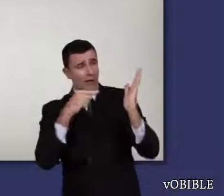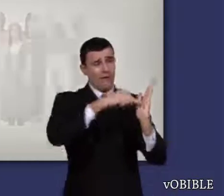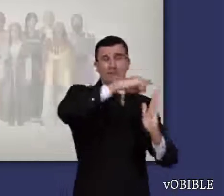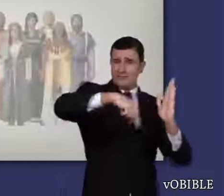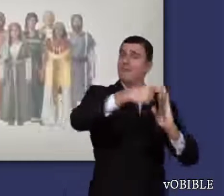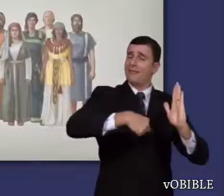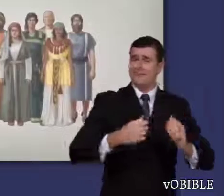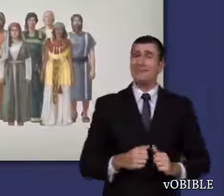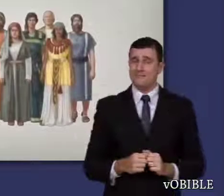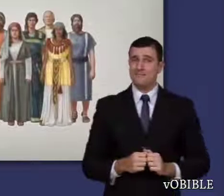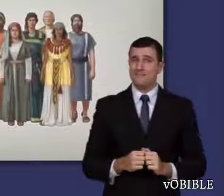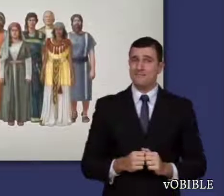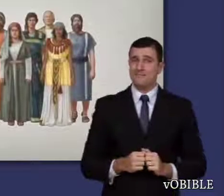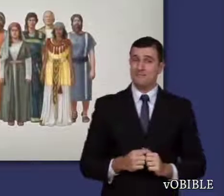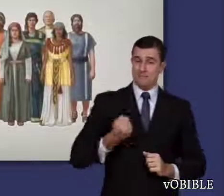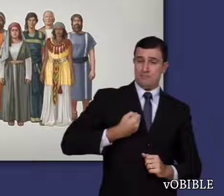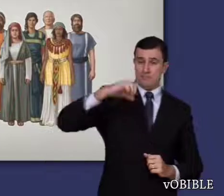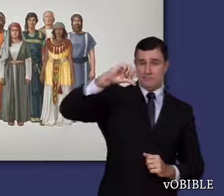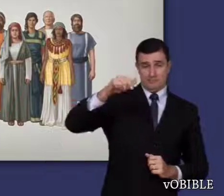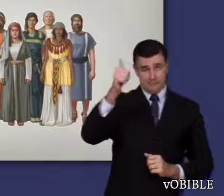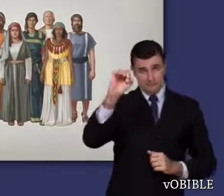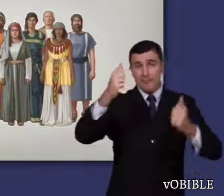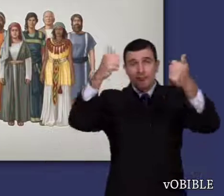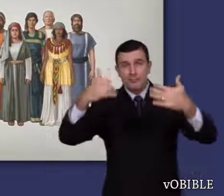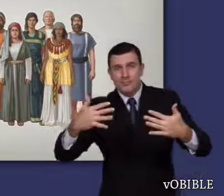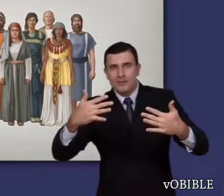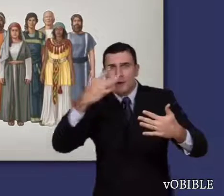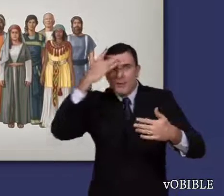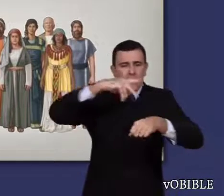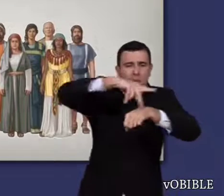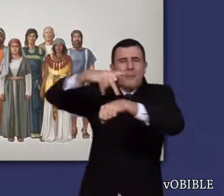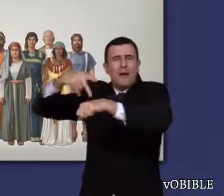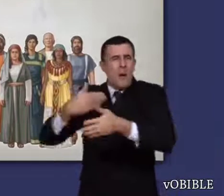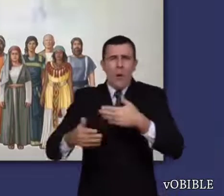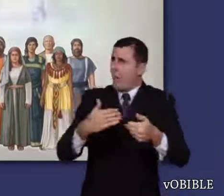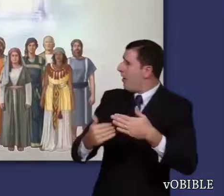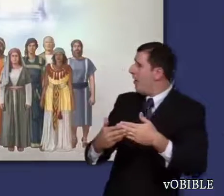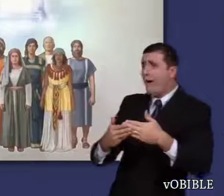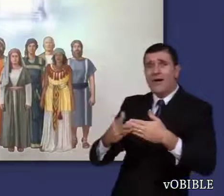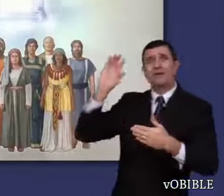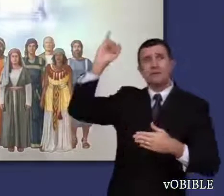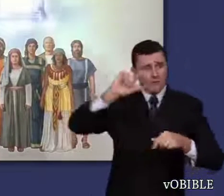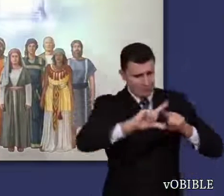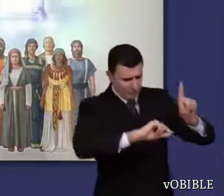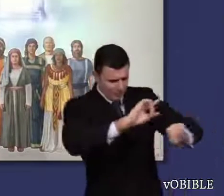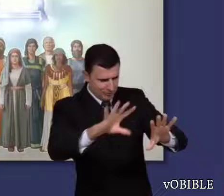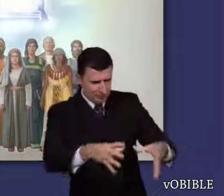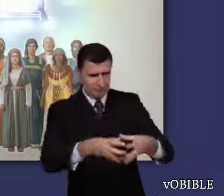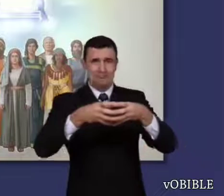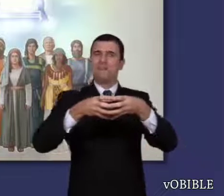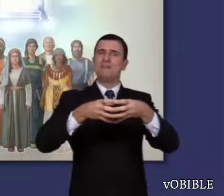Nos capítulos 9 e 10, Paulo explica que qualquer um que tenha fé pode se tornar filho espiritual de Deus,